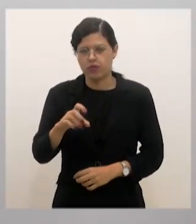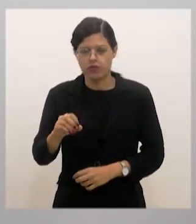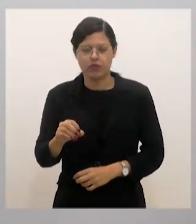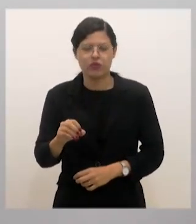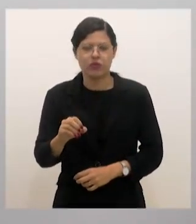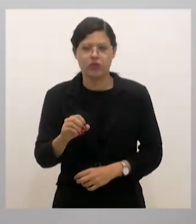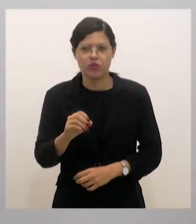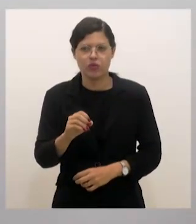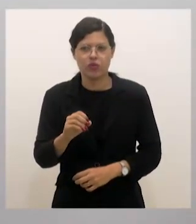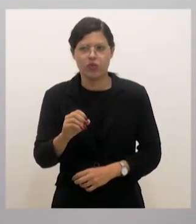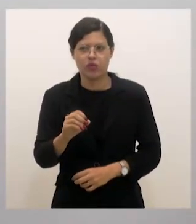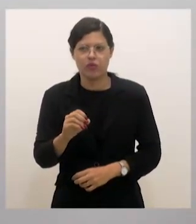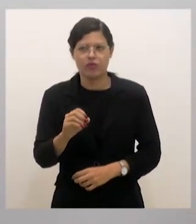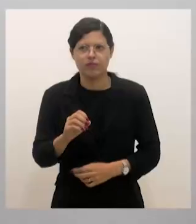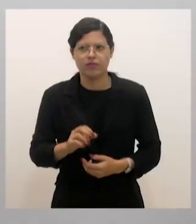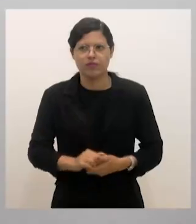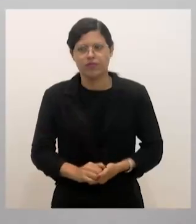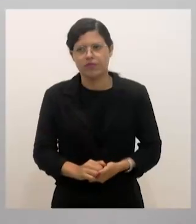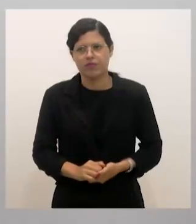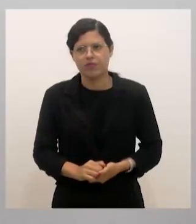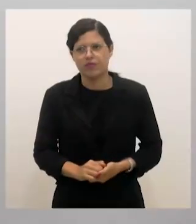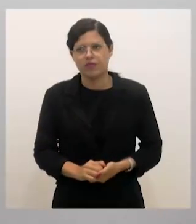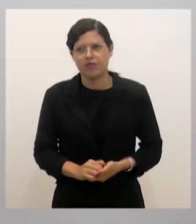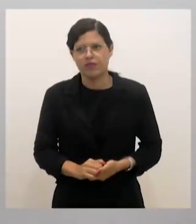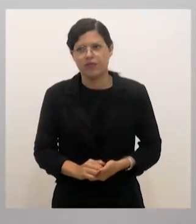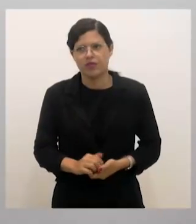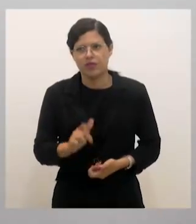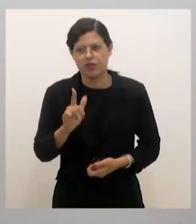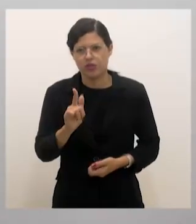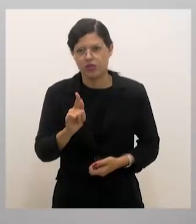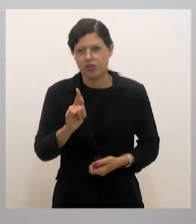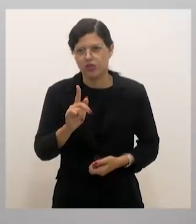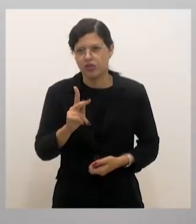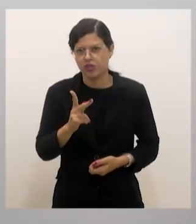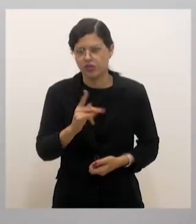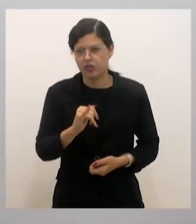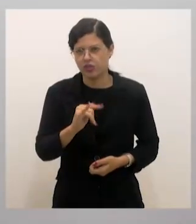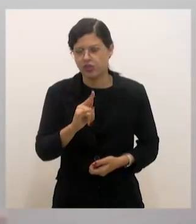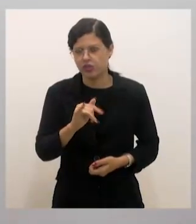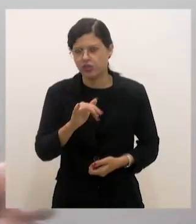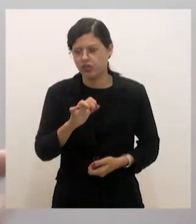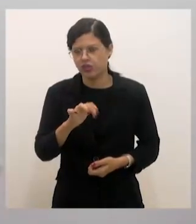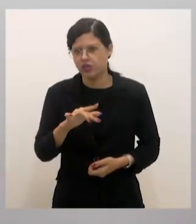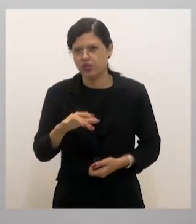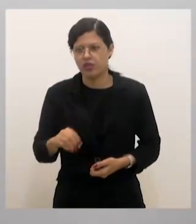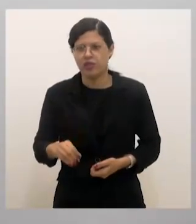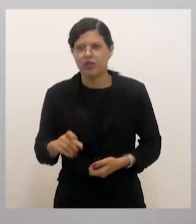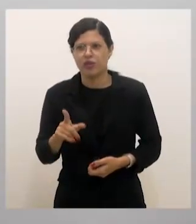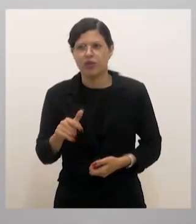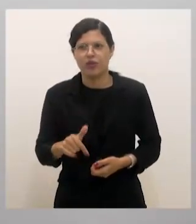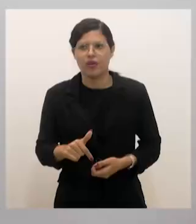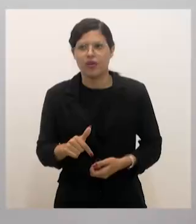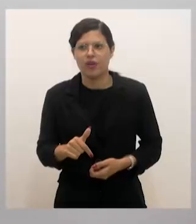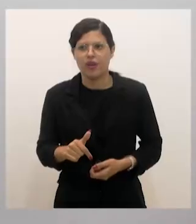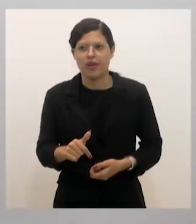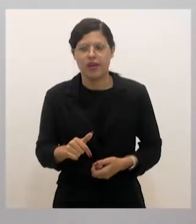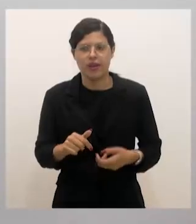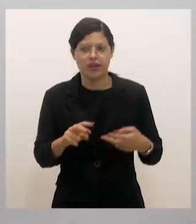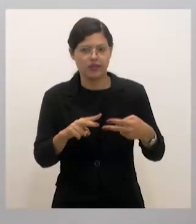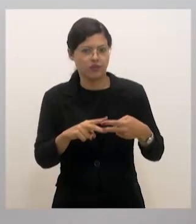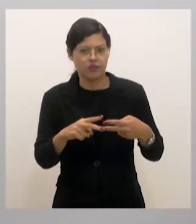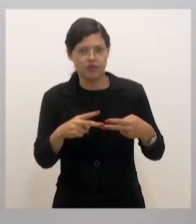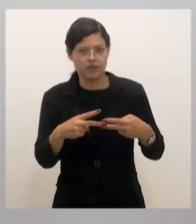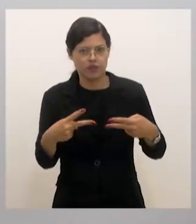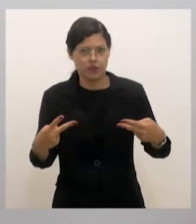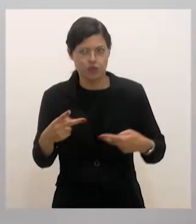E eu gostei da erudição, que o fluxo gênico é a transmutação dos genes. E